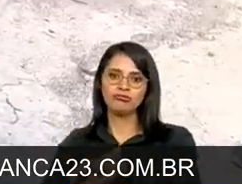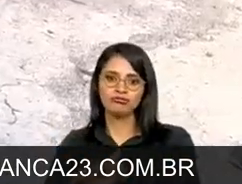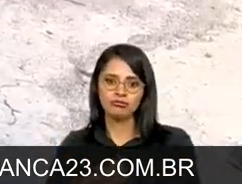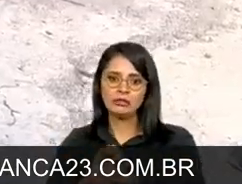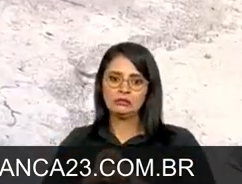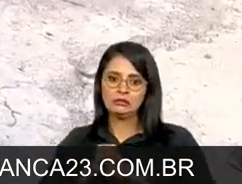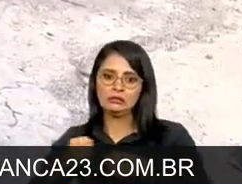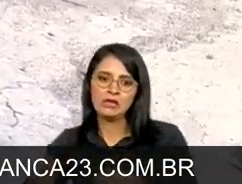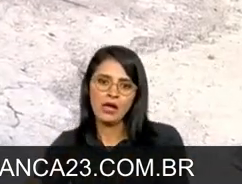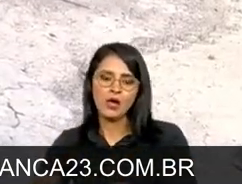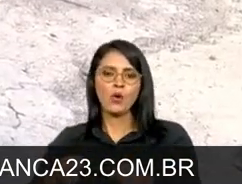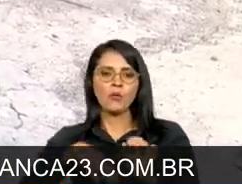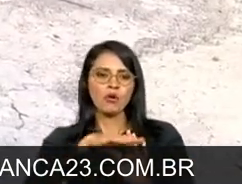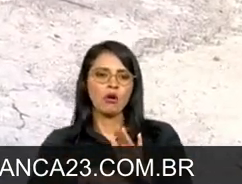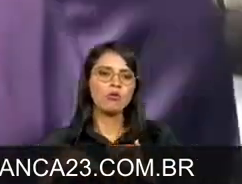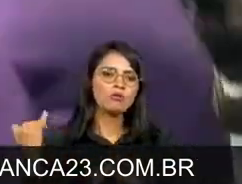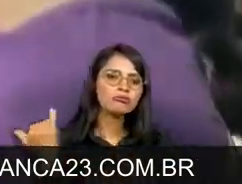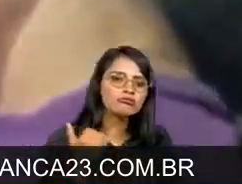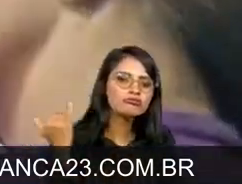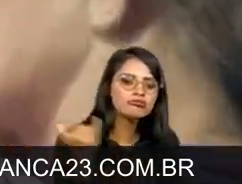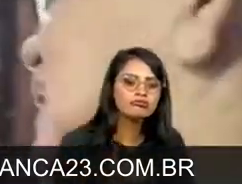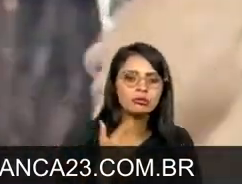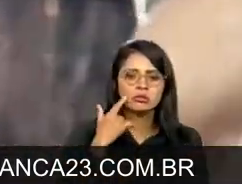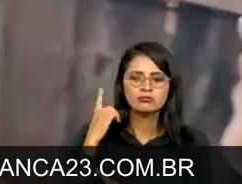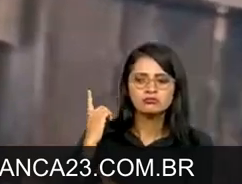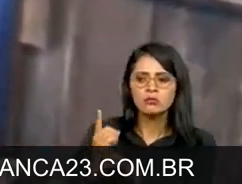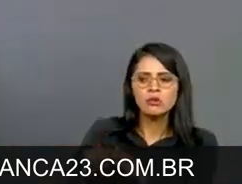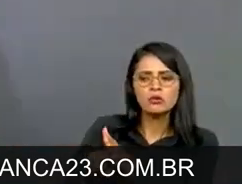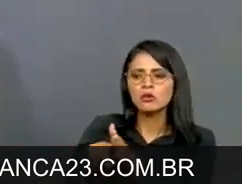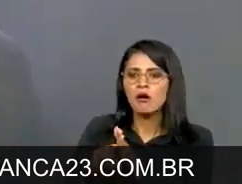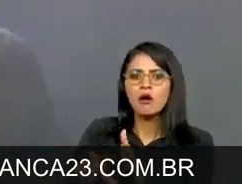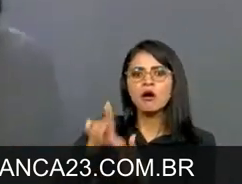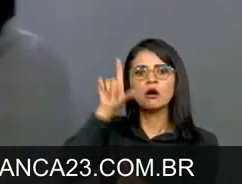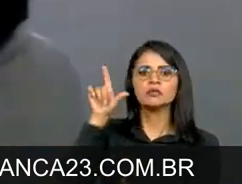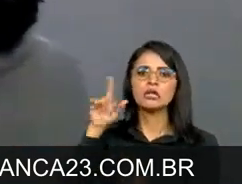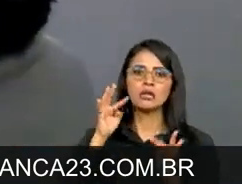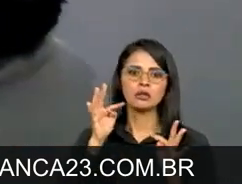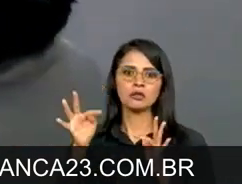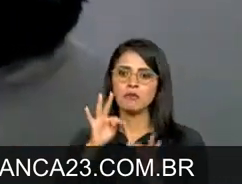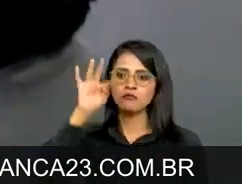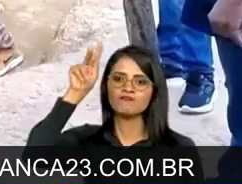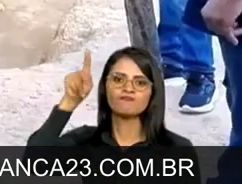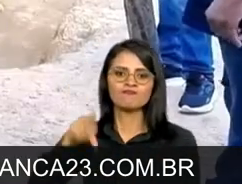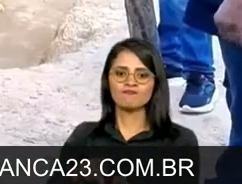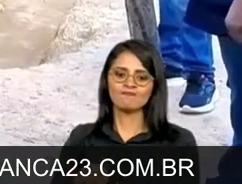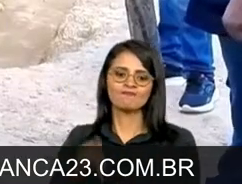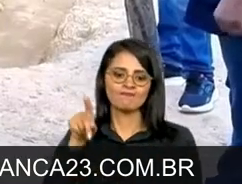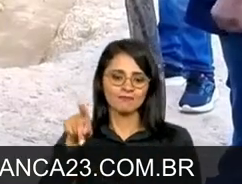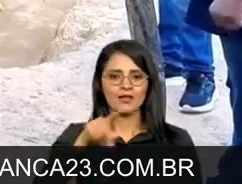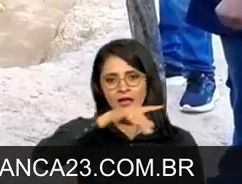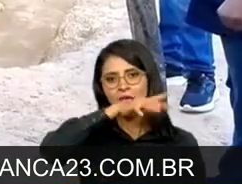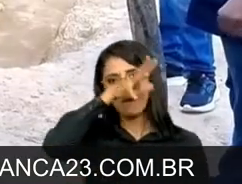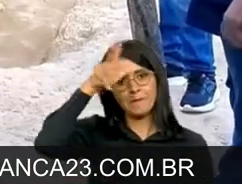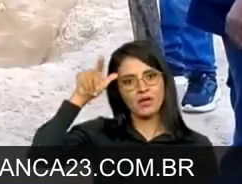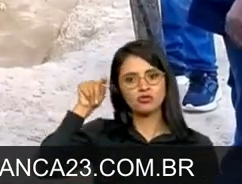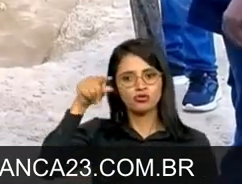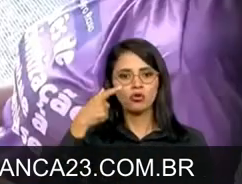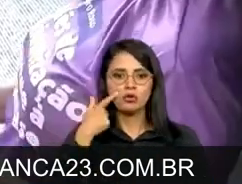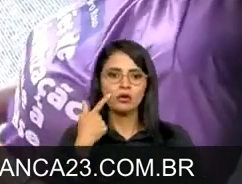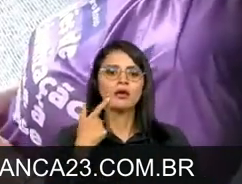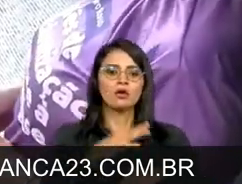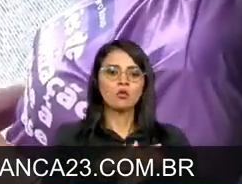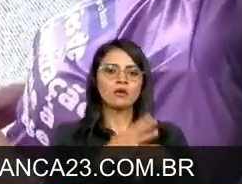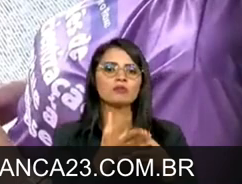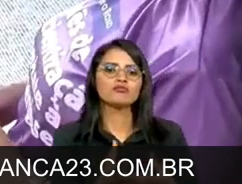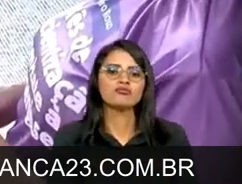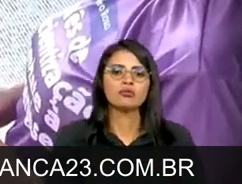com programas de conscientização, diagnóstico precoce e tratamento eficaz. O Amazonas busca eliminar a